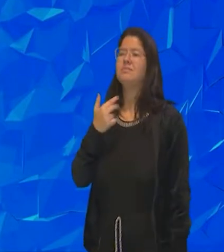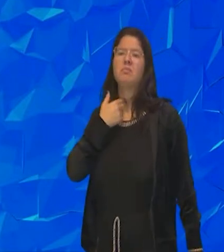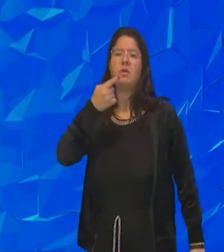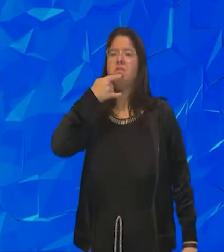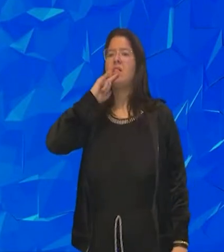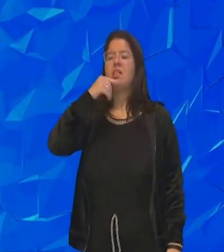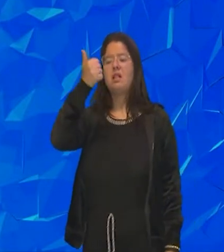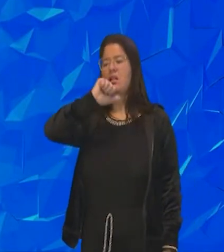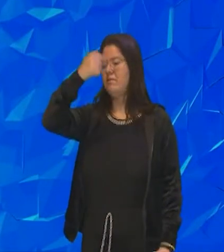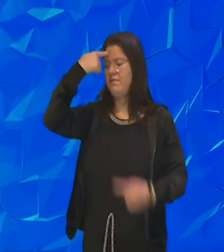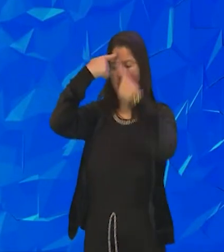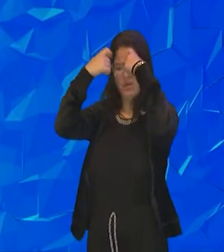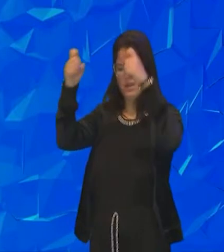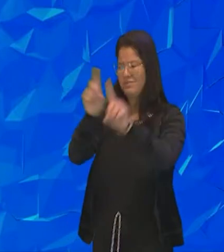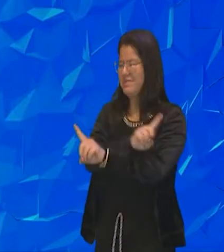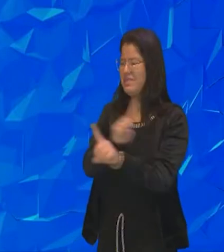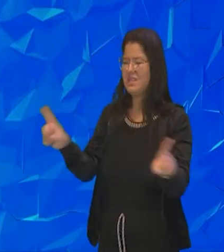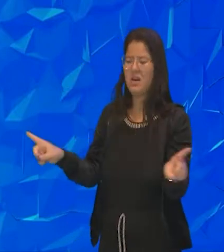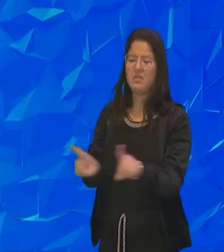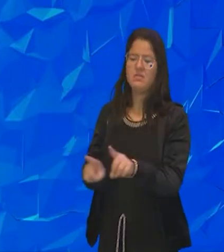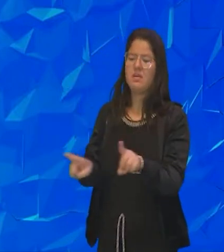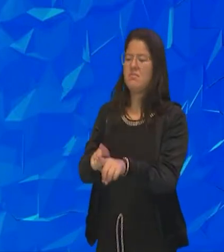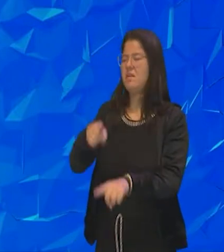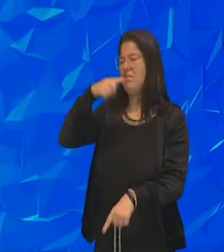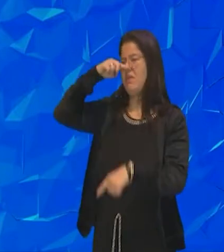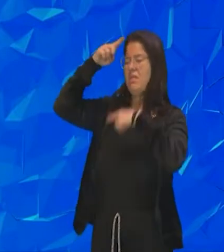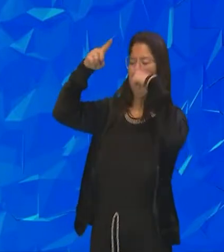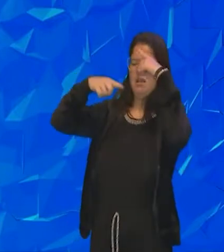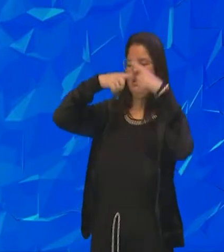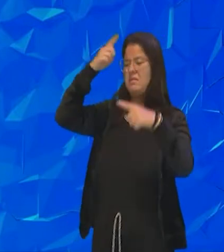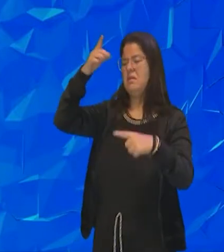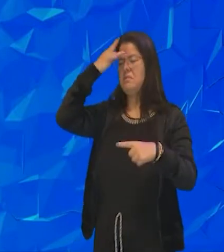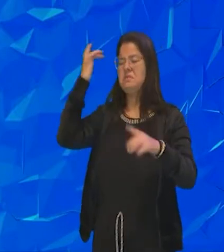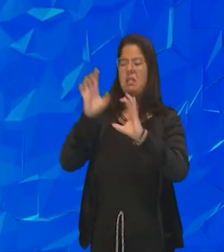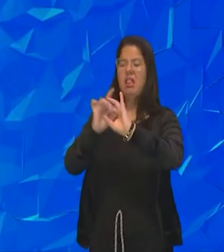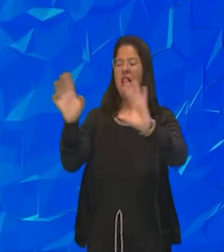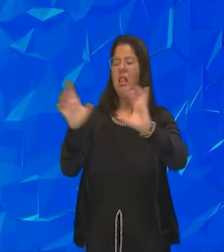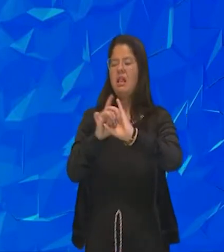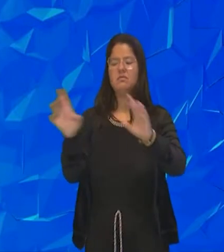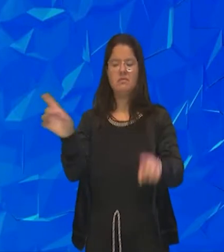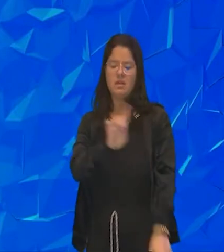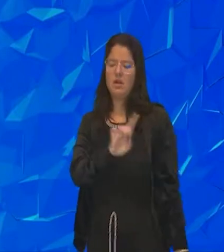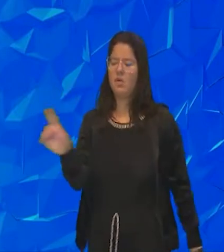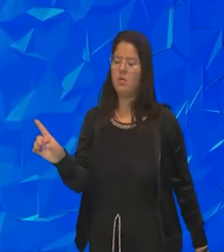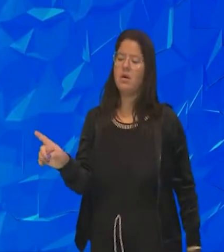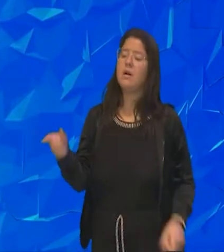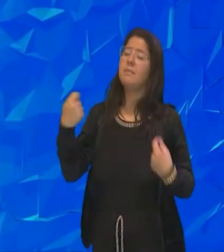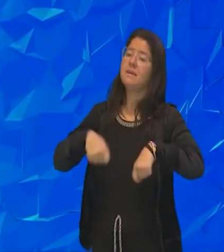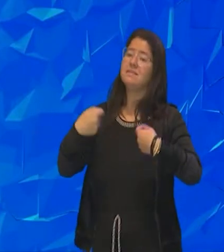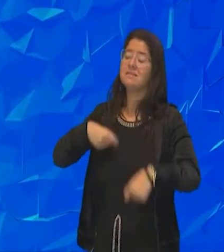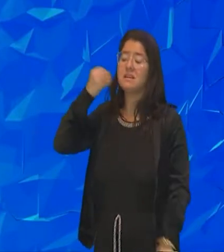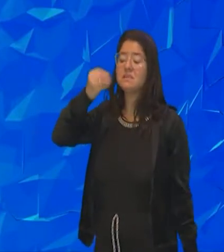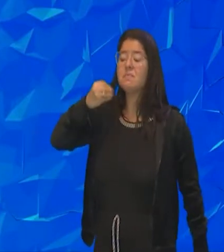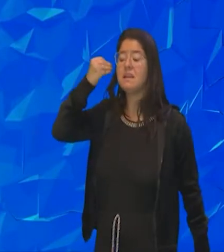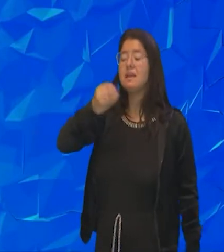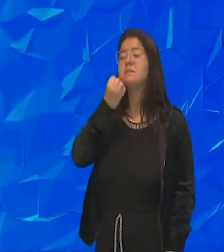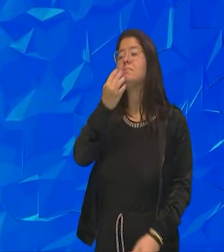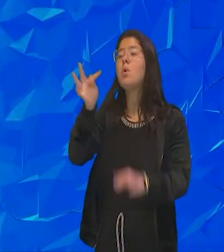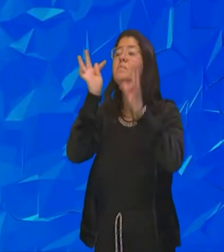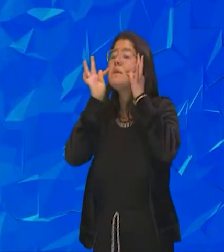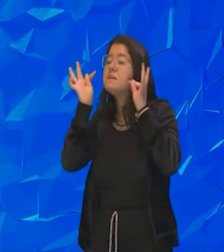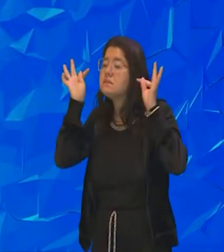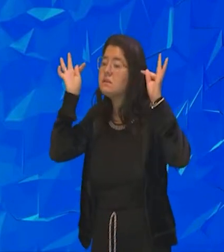violento, cordato, não contencioso, liberal, governador de sua casa, experiente e bom